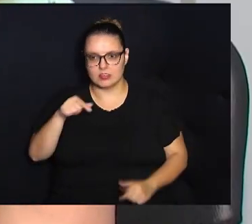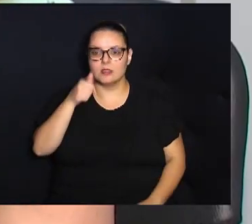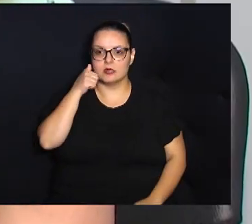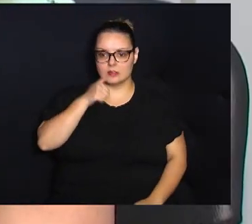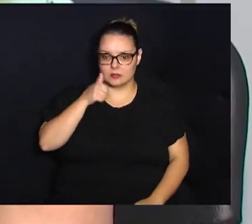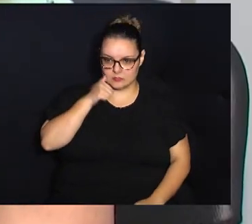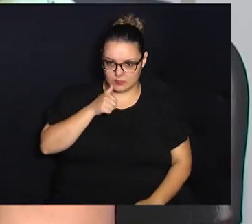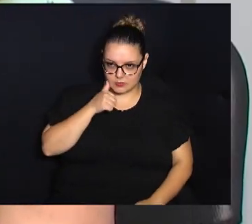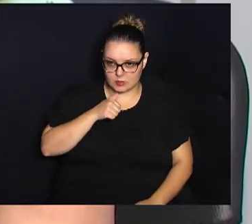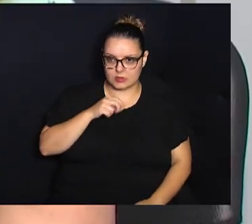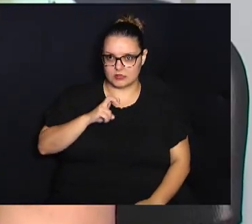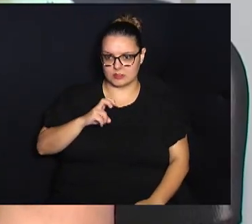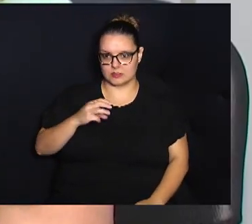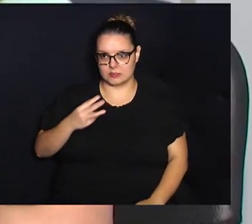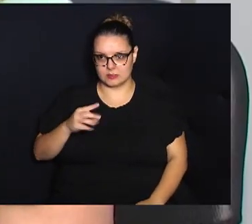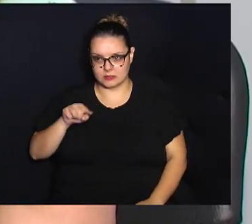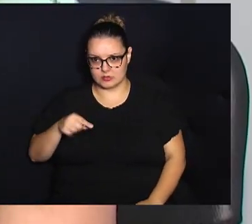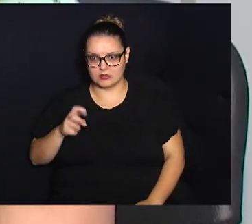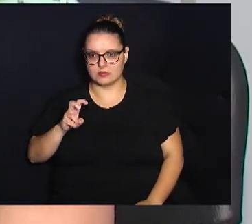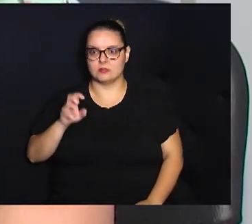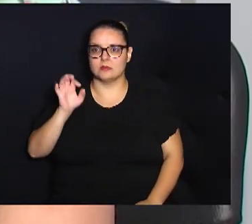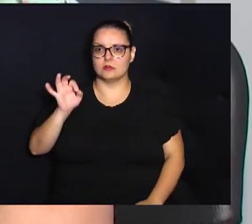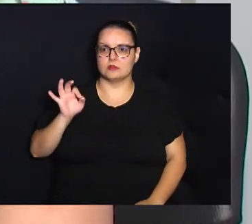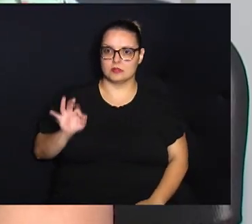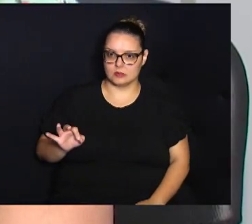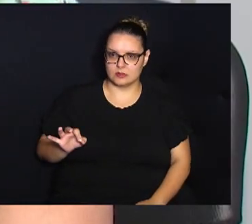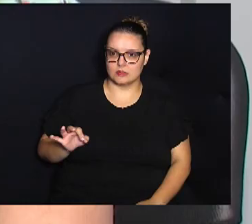mulheres, cerca de 53,5%.